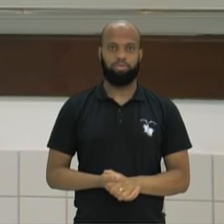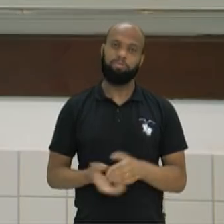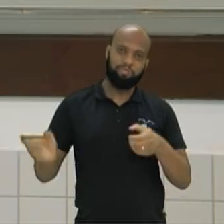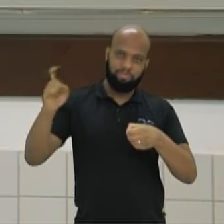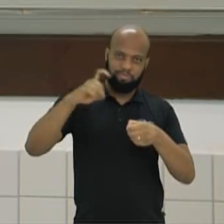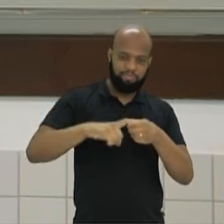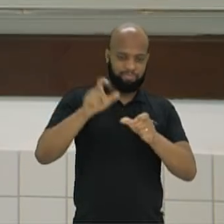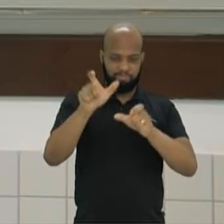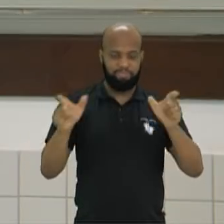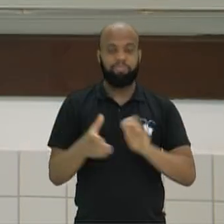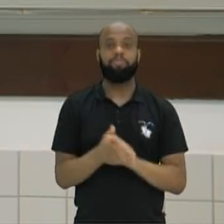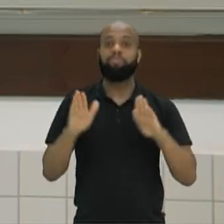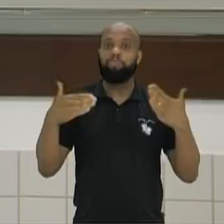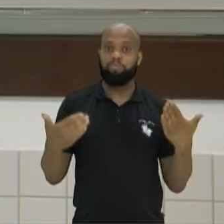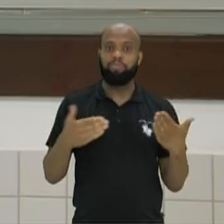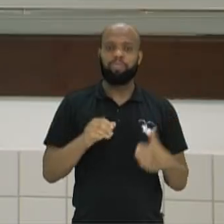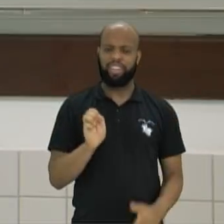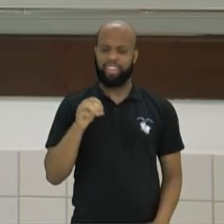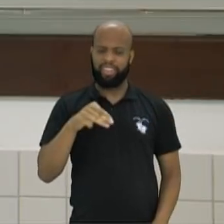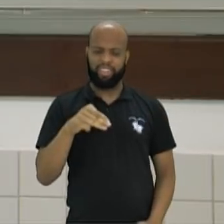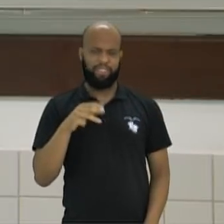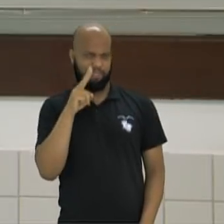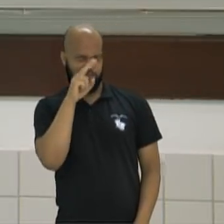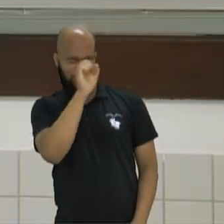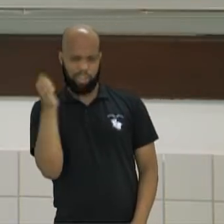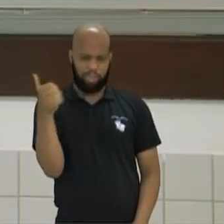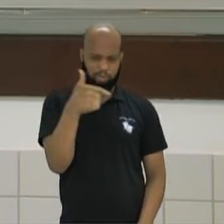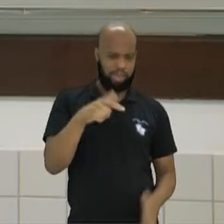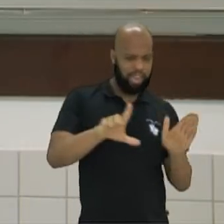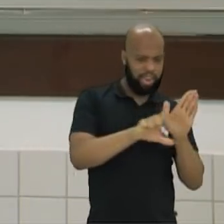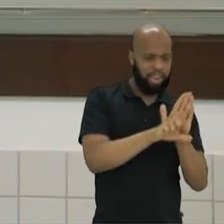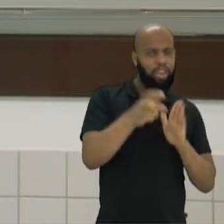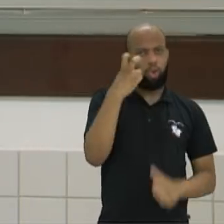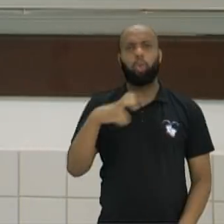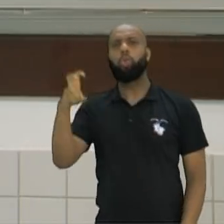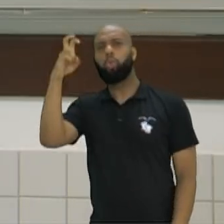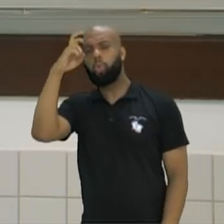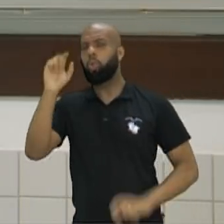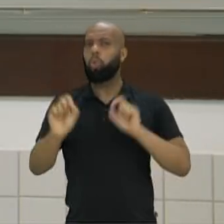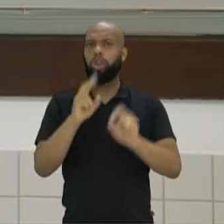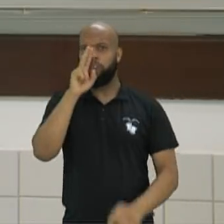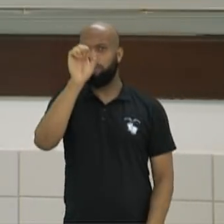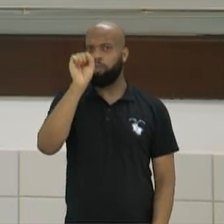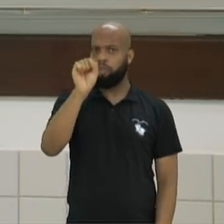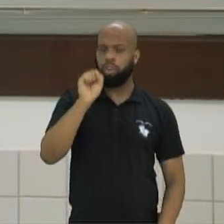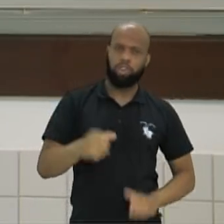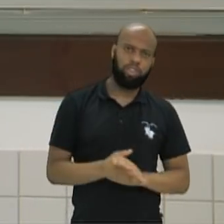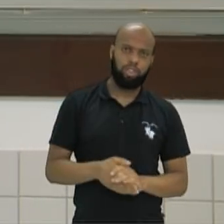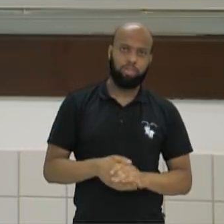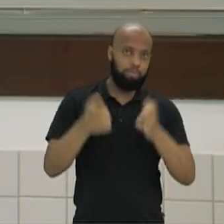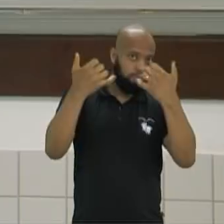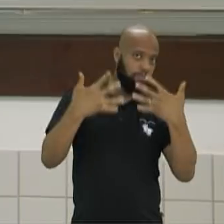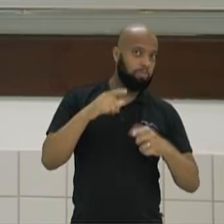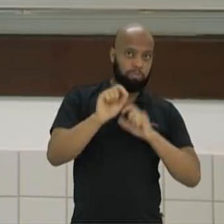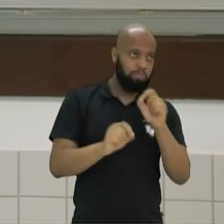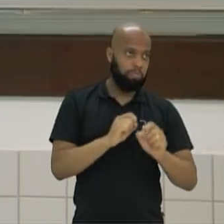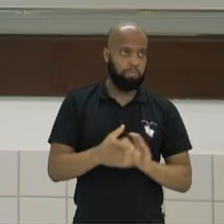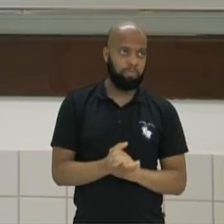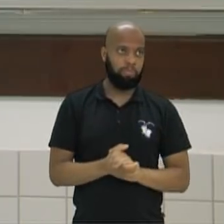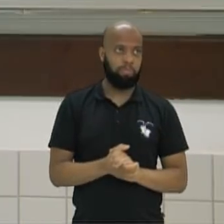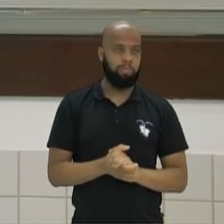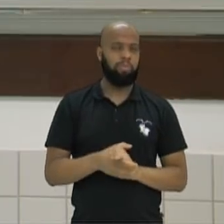Voltei, galerinha? E aí, quem é mais forte? A lei ou a cultura? O que vocês me dizem? Vocês viriam me